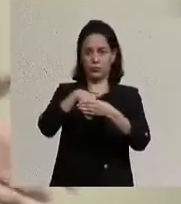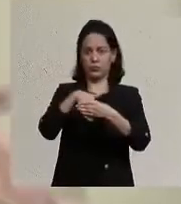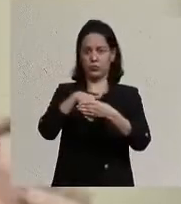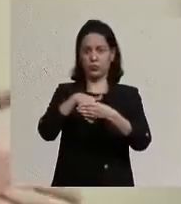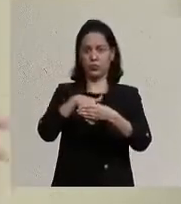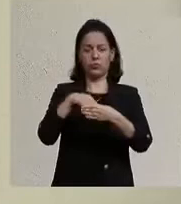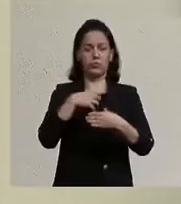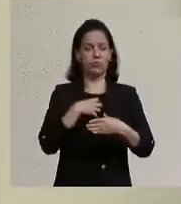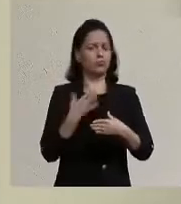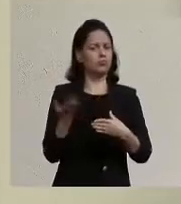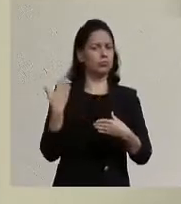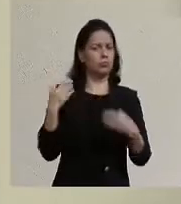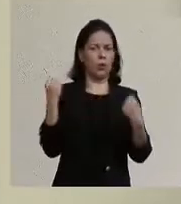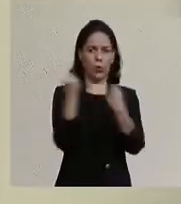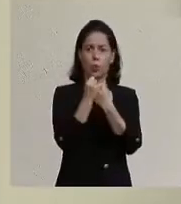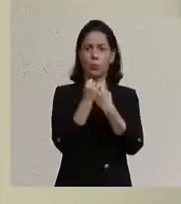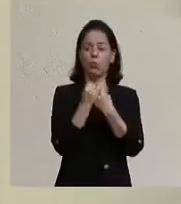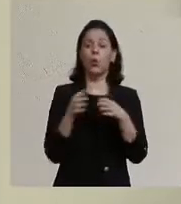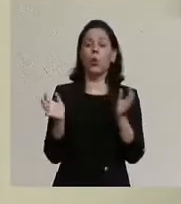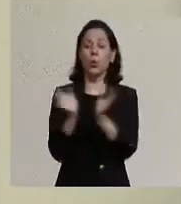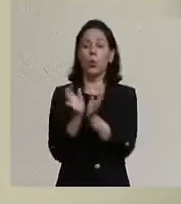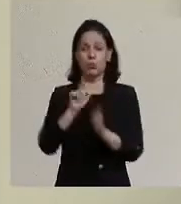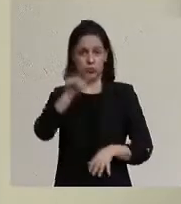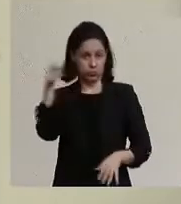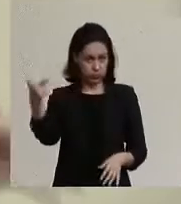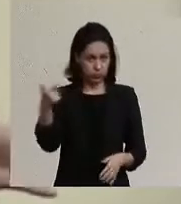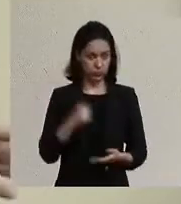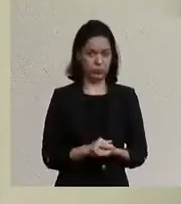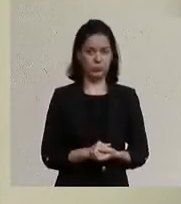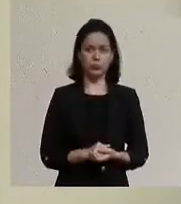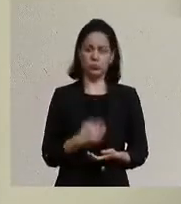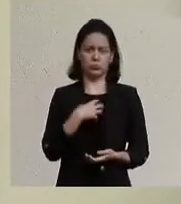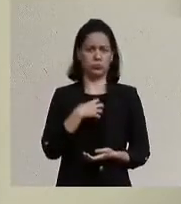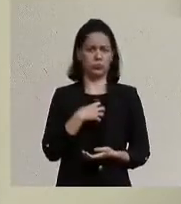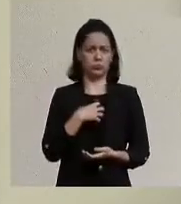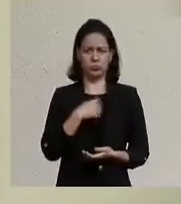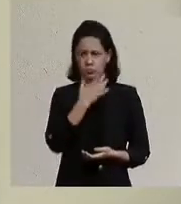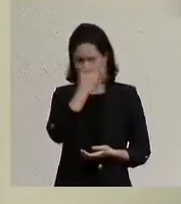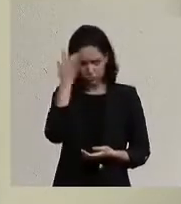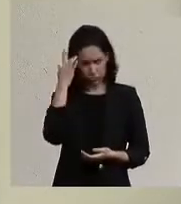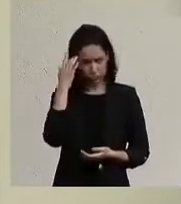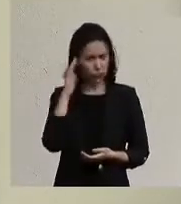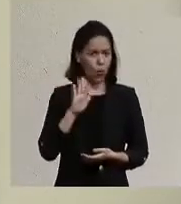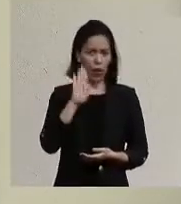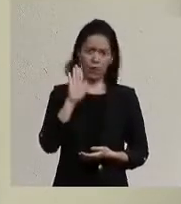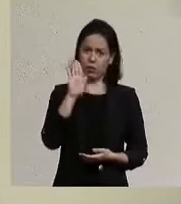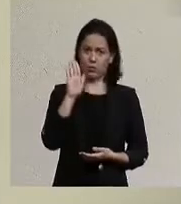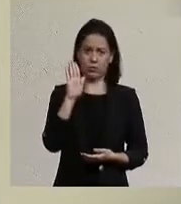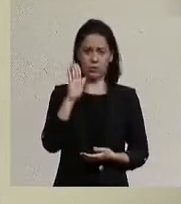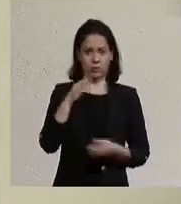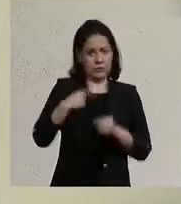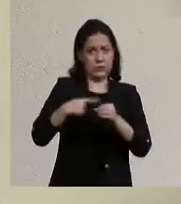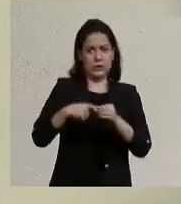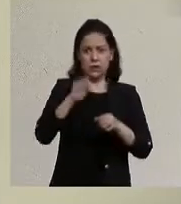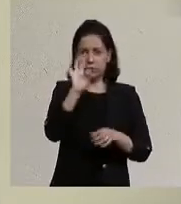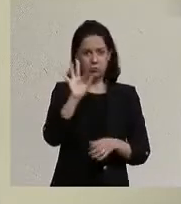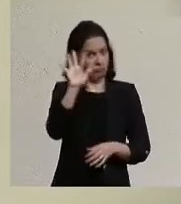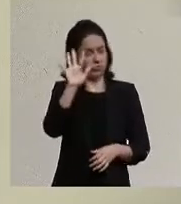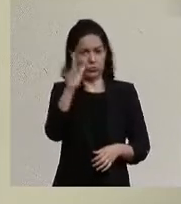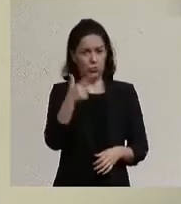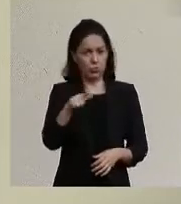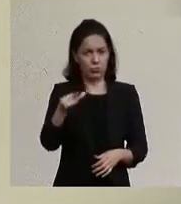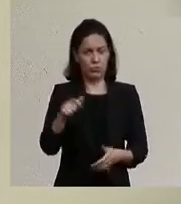apoiada outrora por outro grupo político onde não tinha sequer uma candidatura deputada da cidade Federal no caso